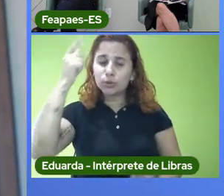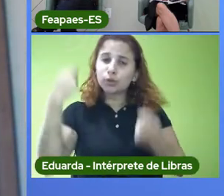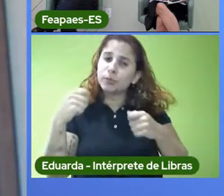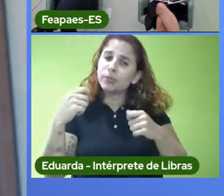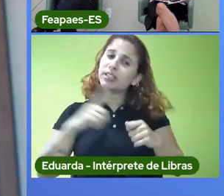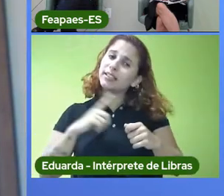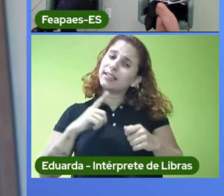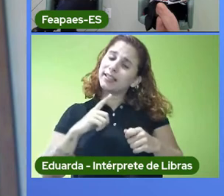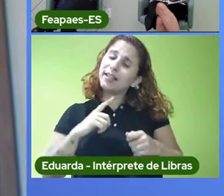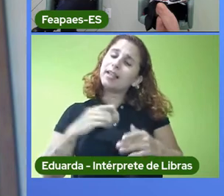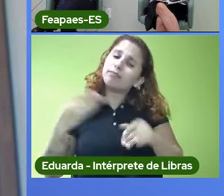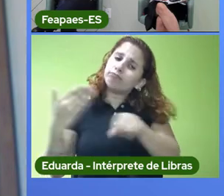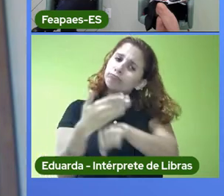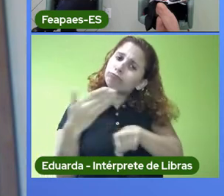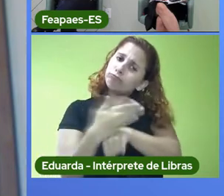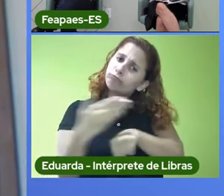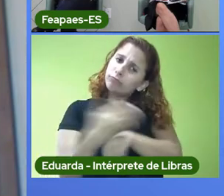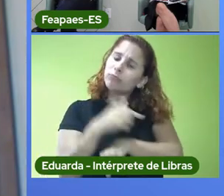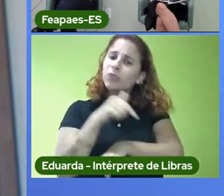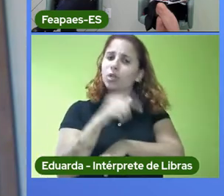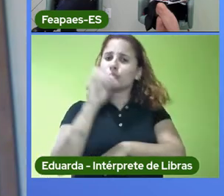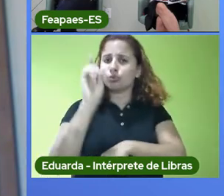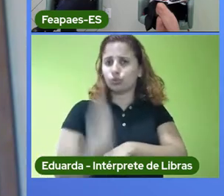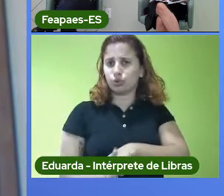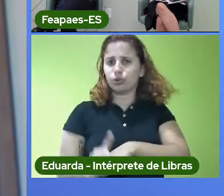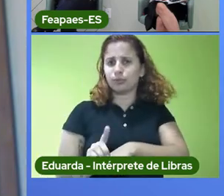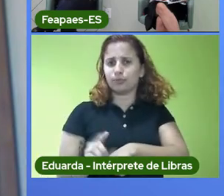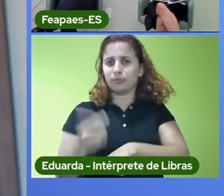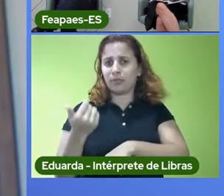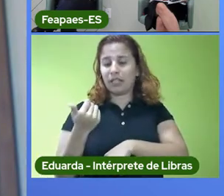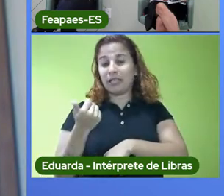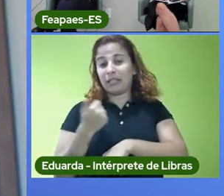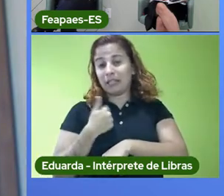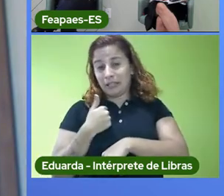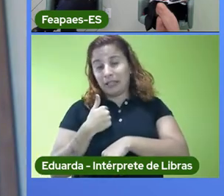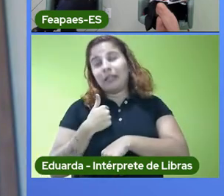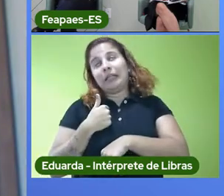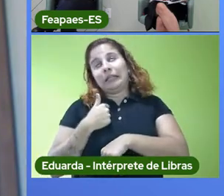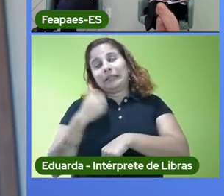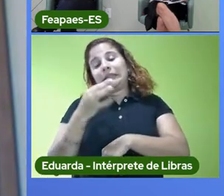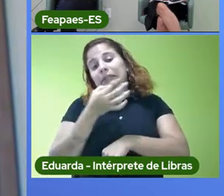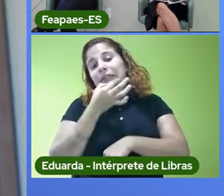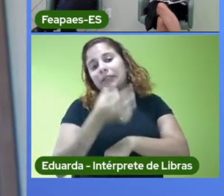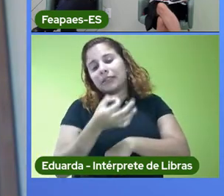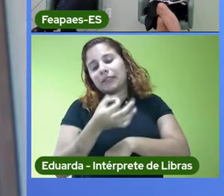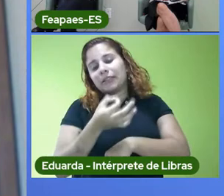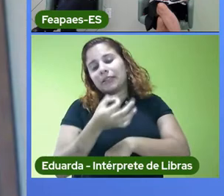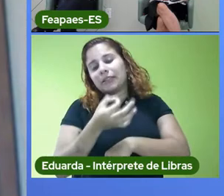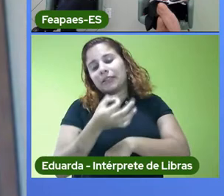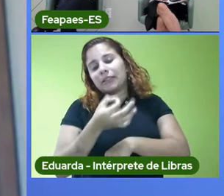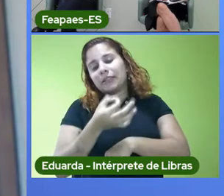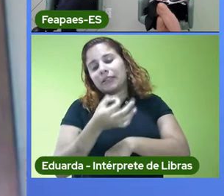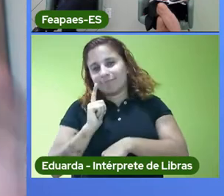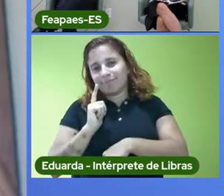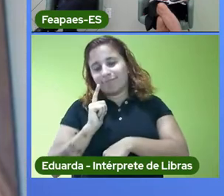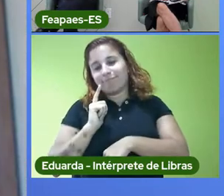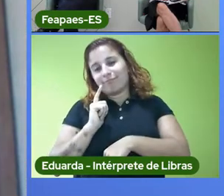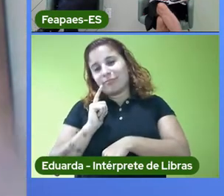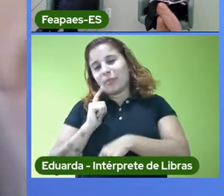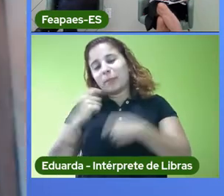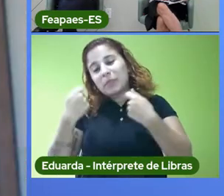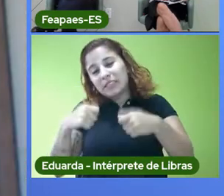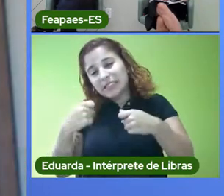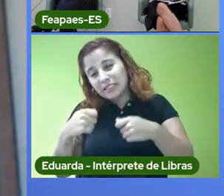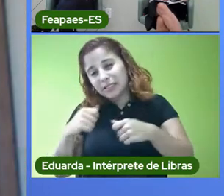direitos. Infelizmente, eu continuo achando que nós ainda podemos ter superado esse do ponto de vista,